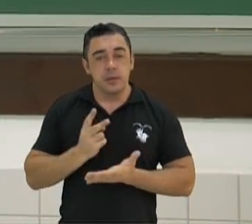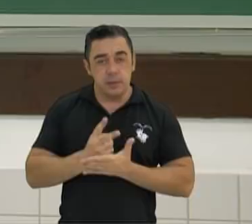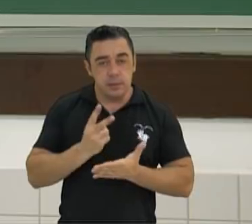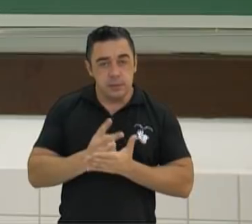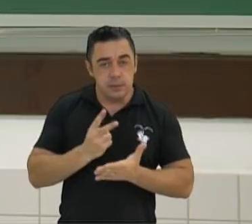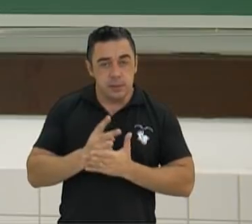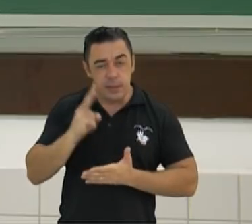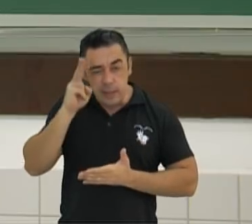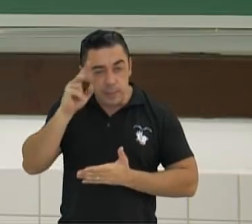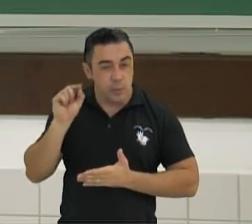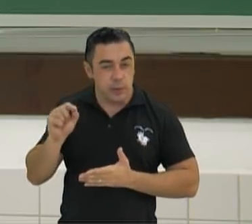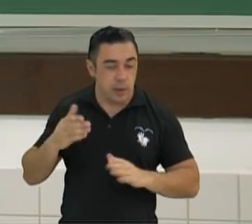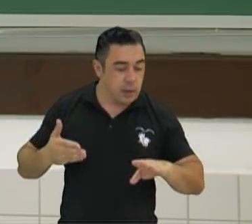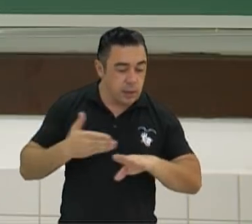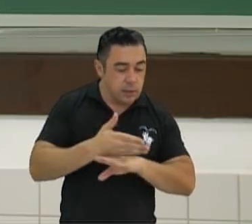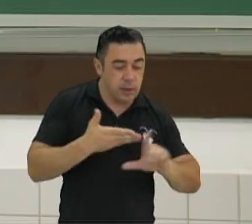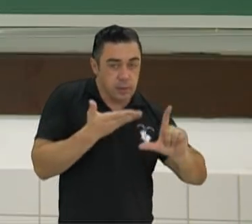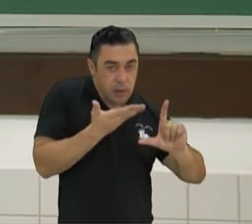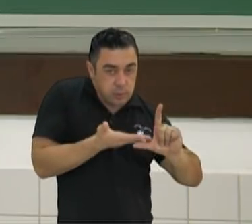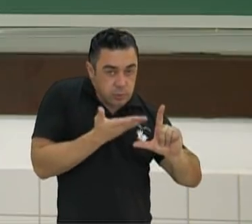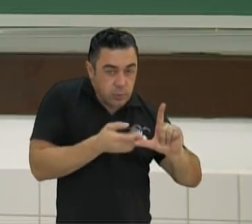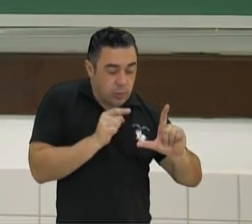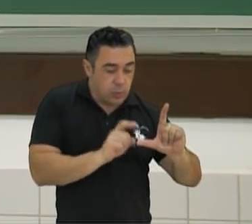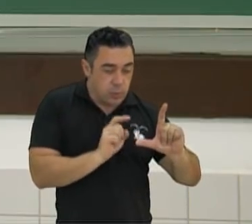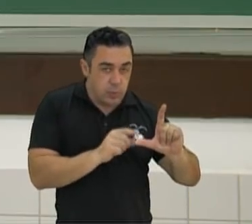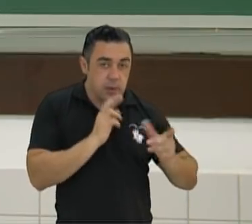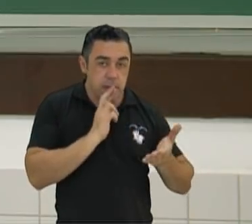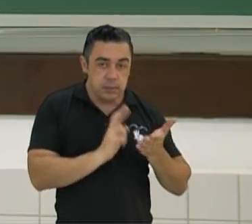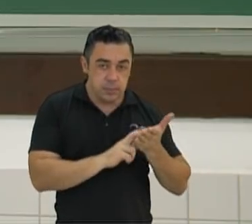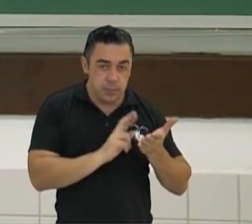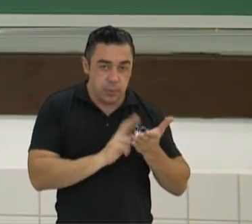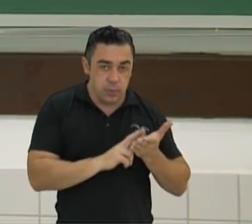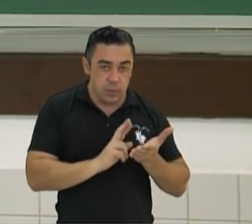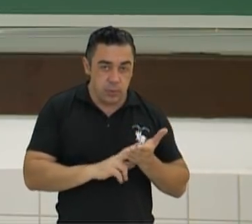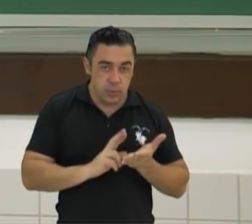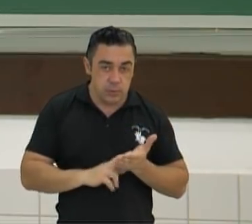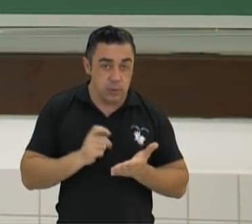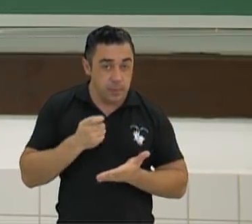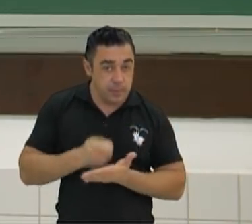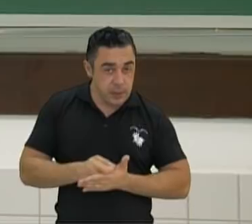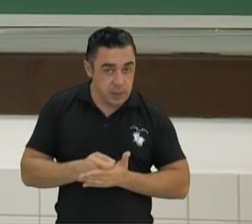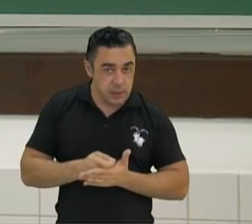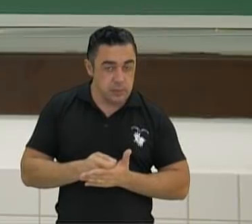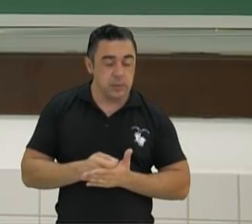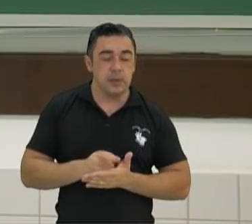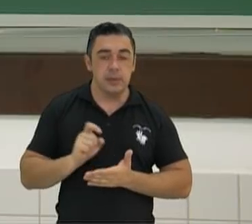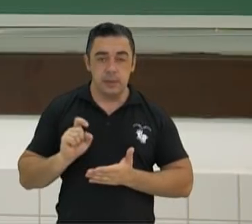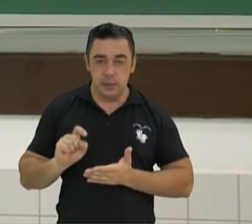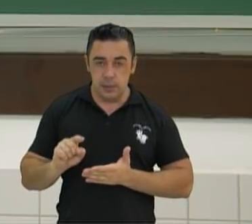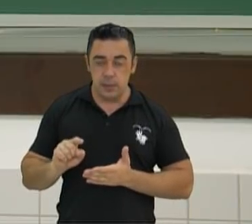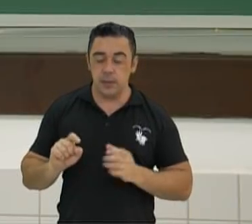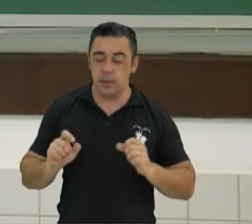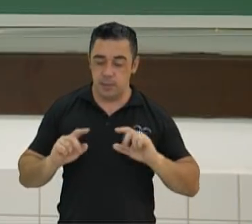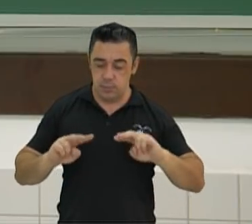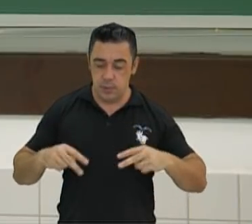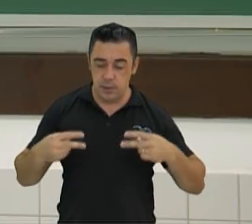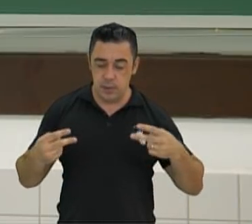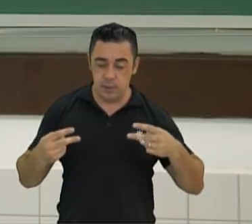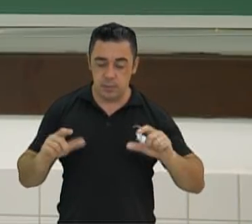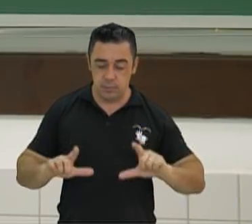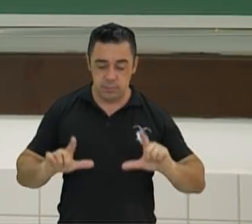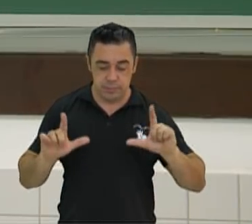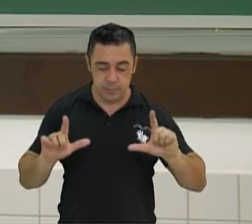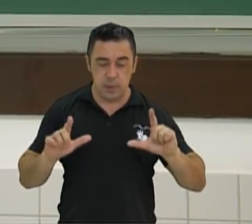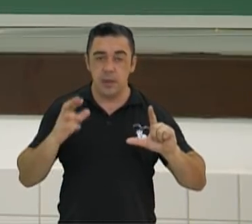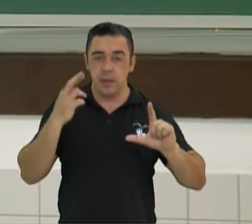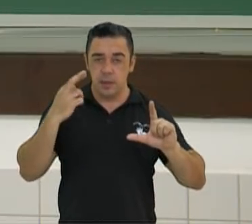Sempre lembrem de entrar no Classroom, resolver as atividades obrigatórias clicando no link, certinho?